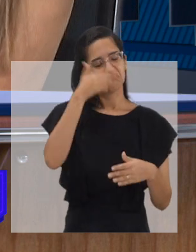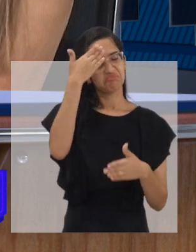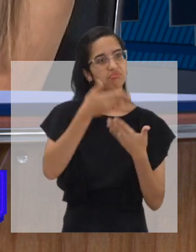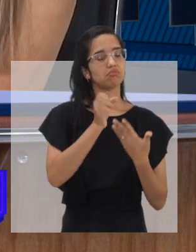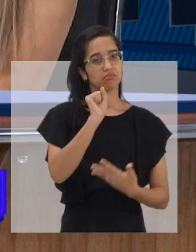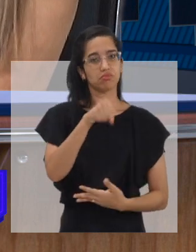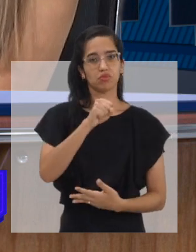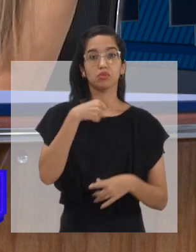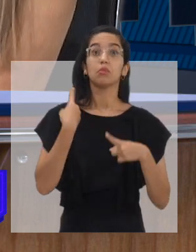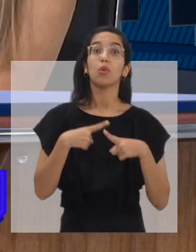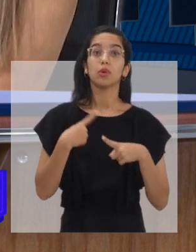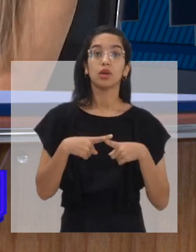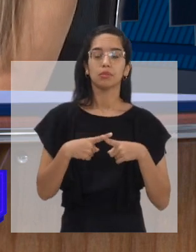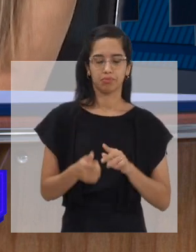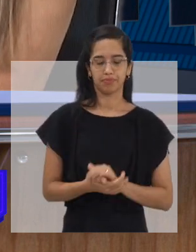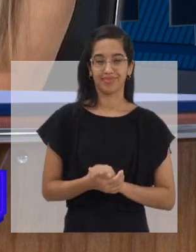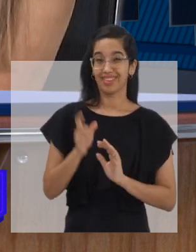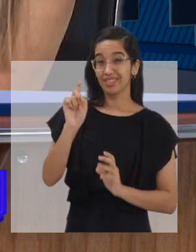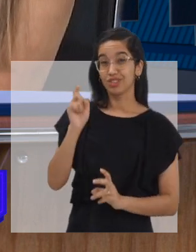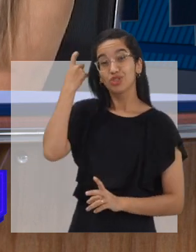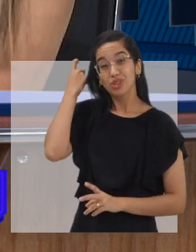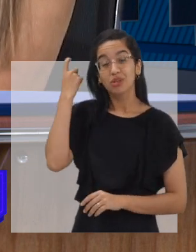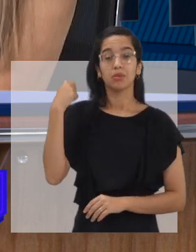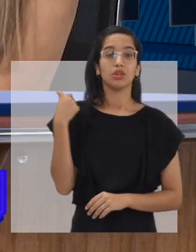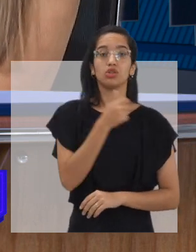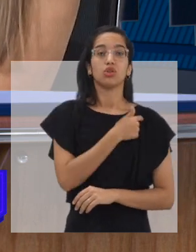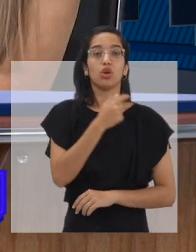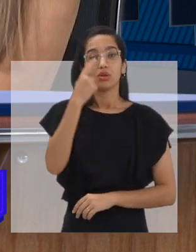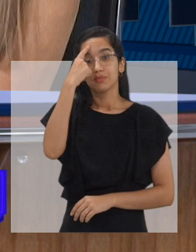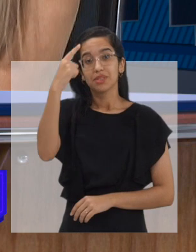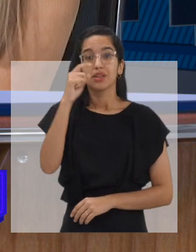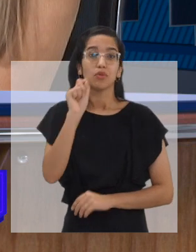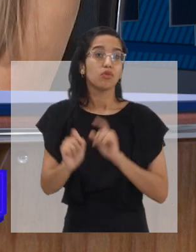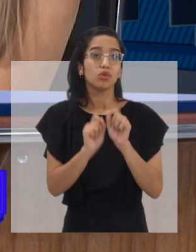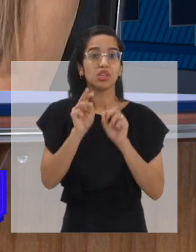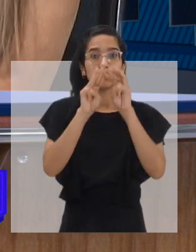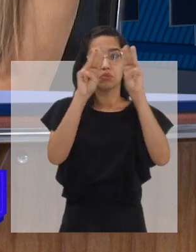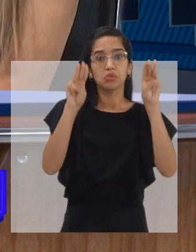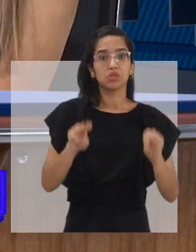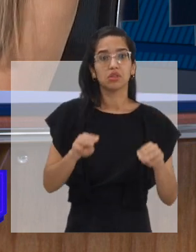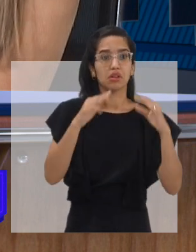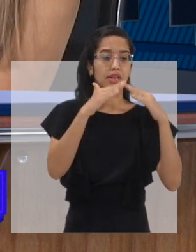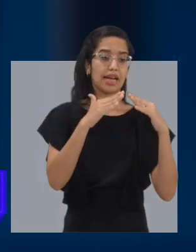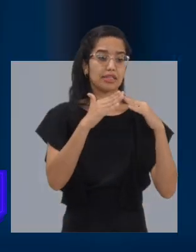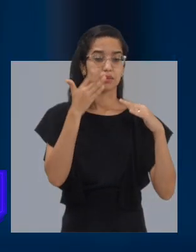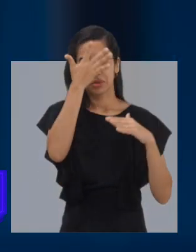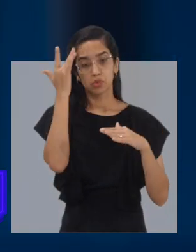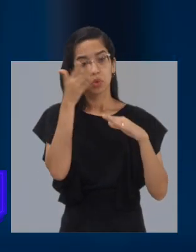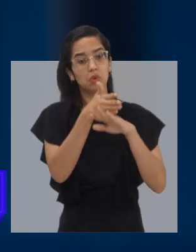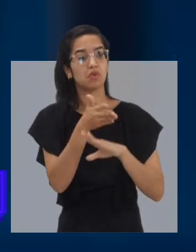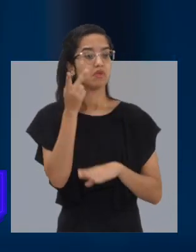porque antigamente nós tínhamos uma visão de museu como uma casa para se visitar, para se conhecer